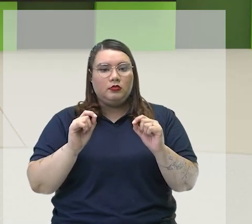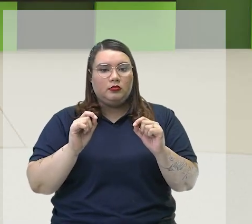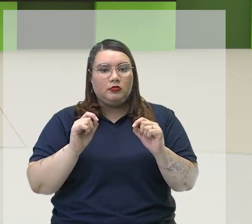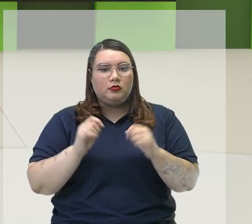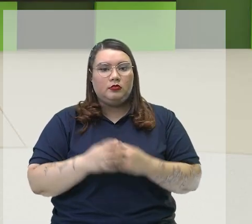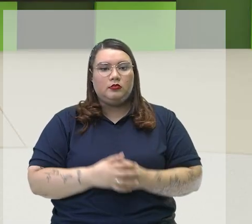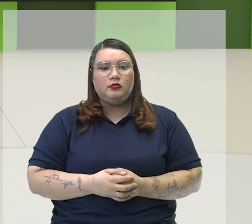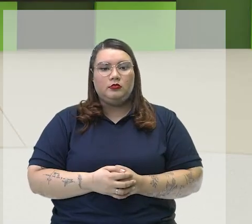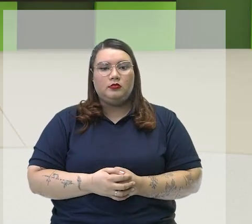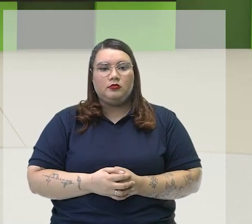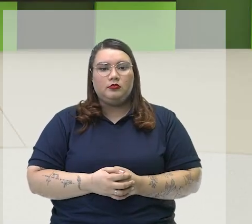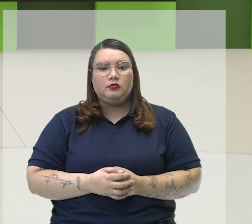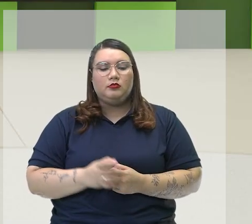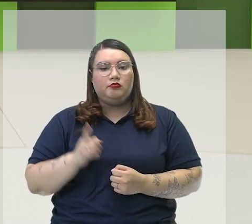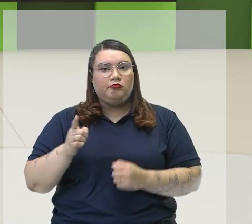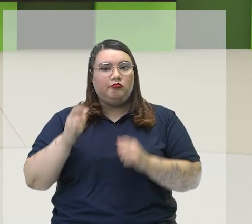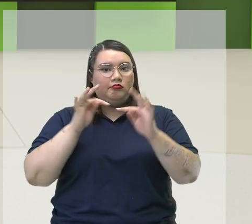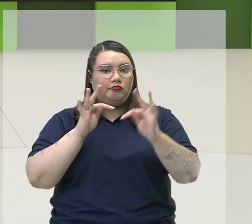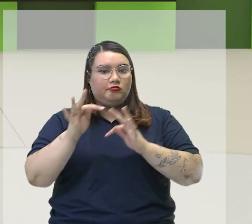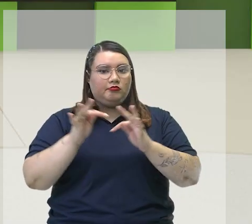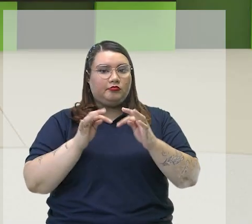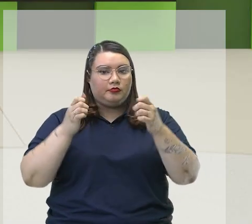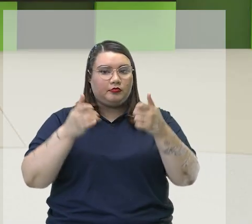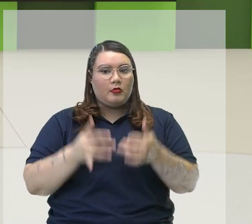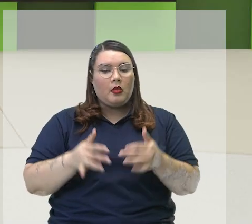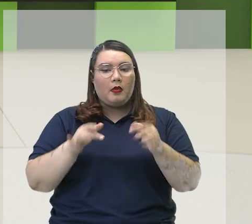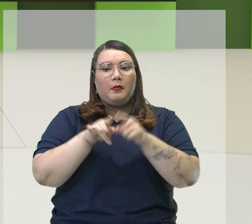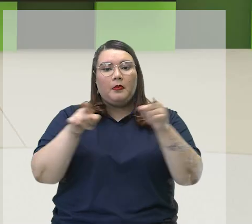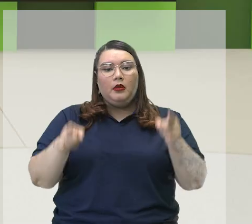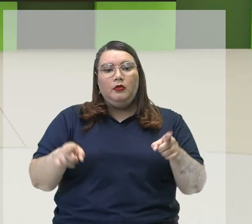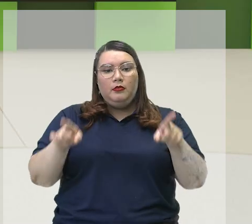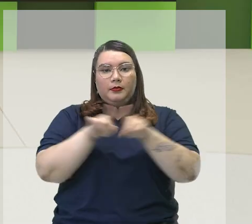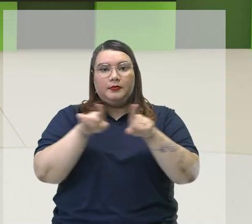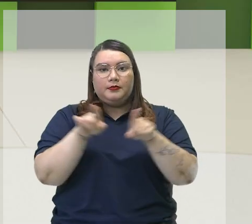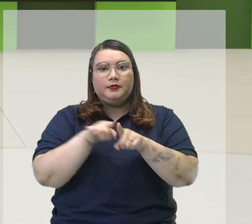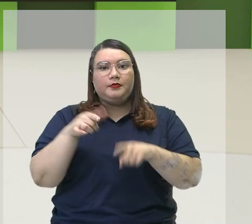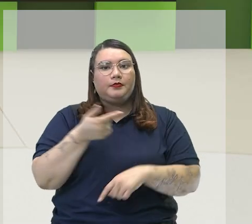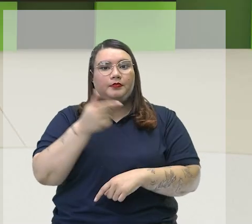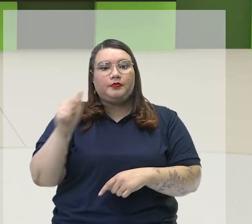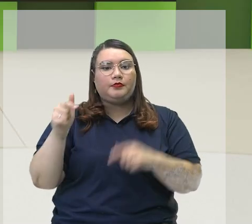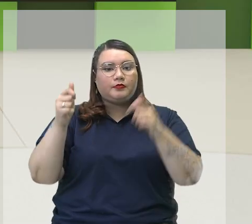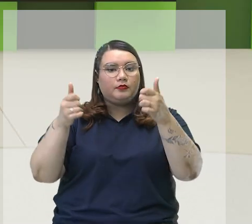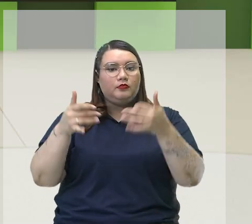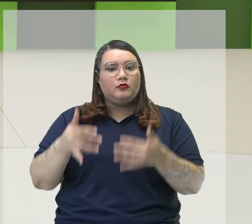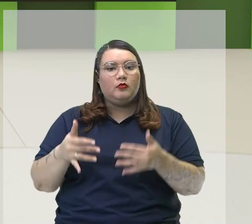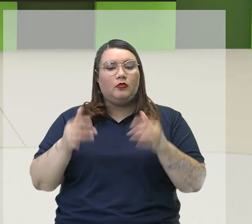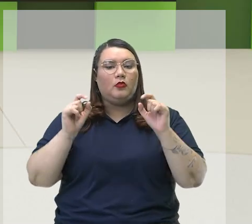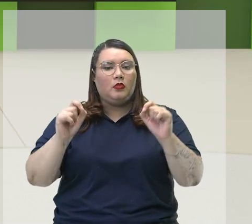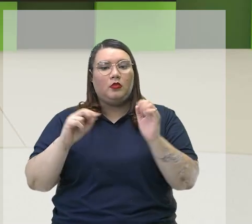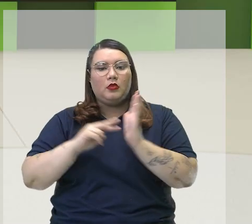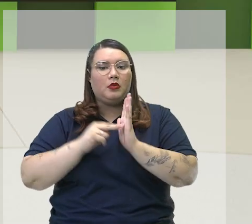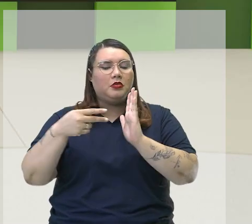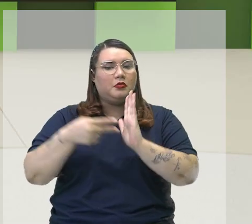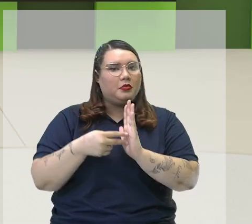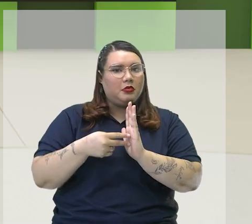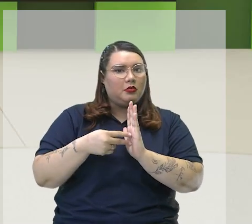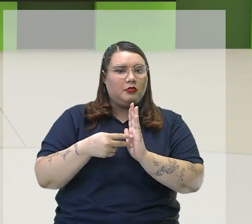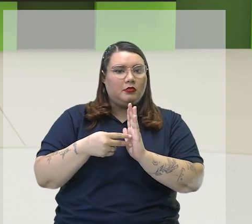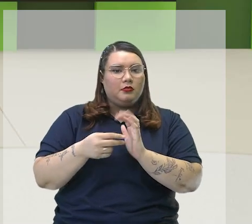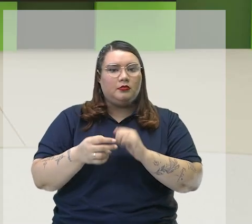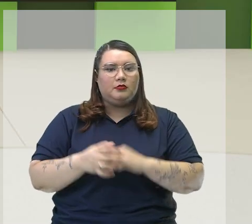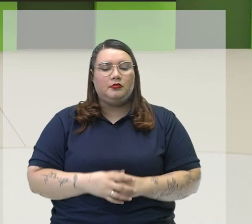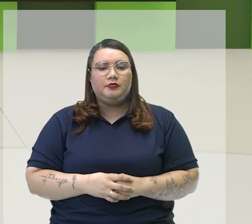parte sobre esses tratamentos. Mas também outra aplicação. E o que é essa